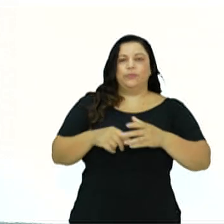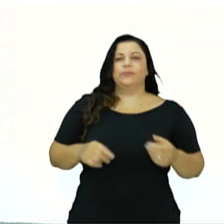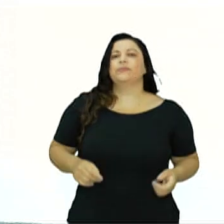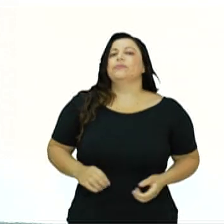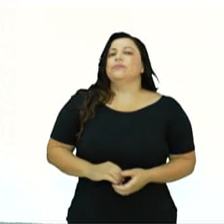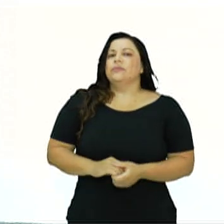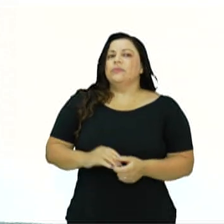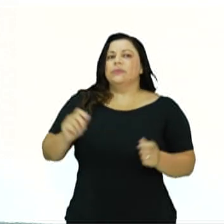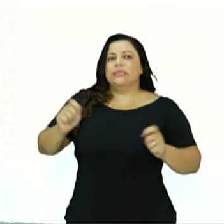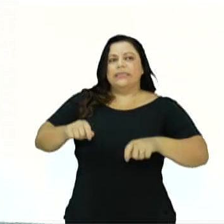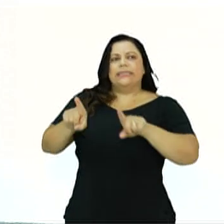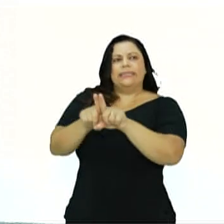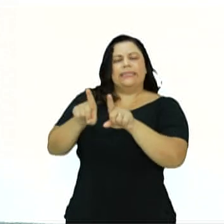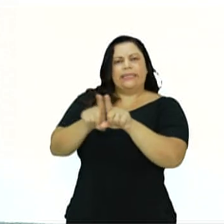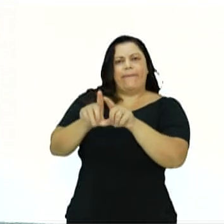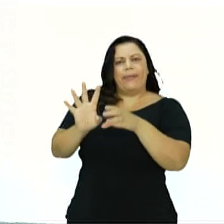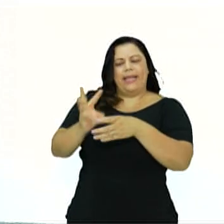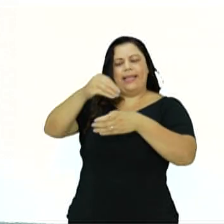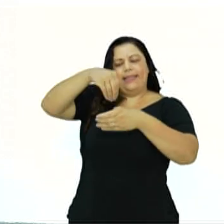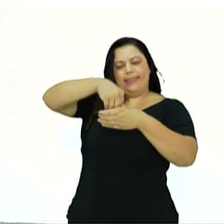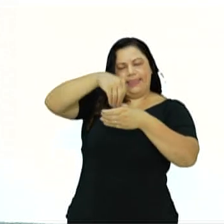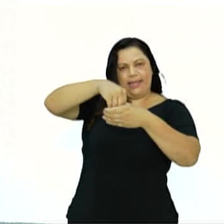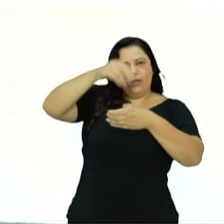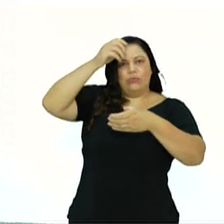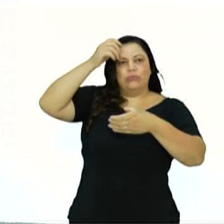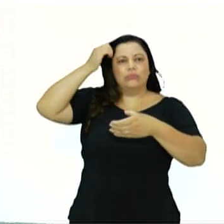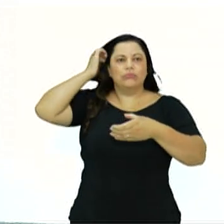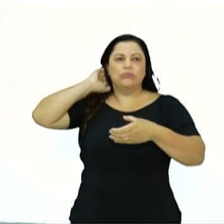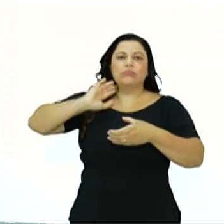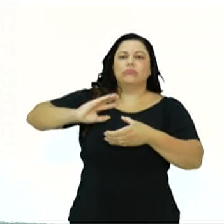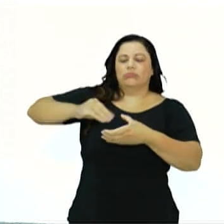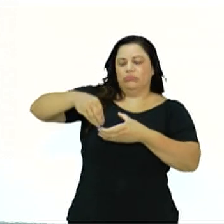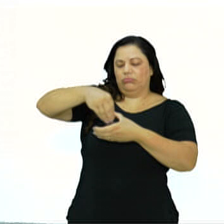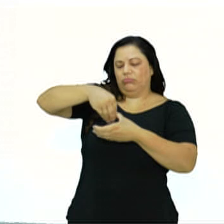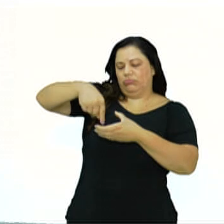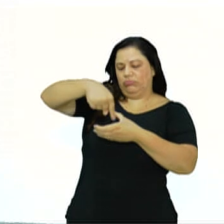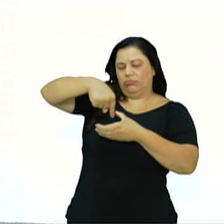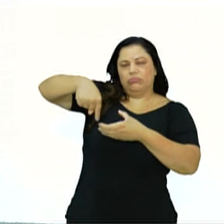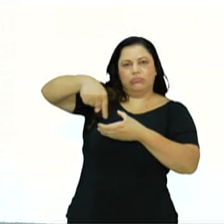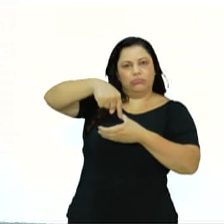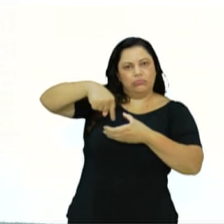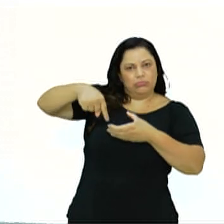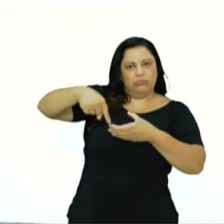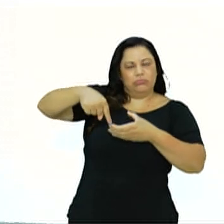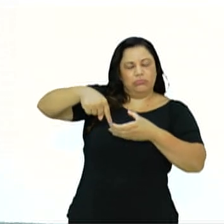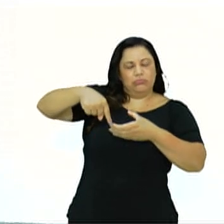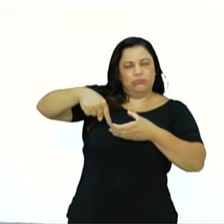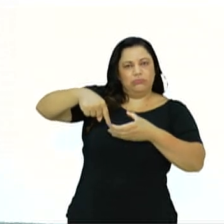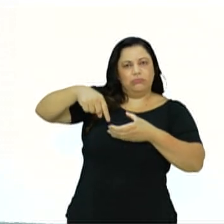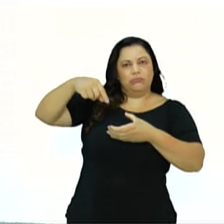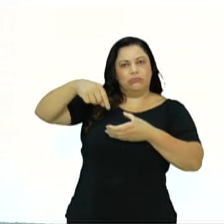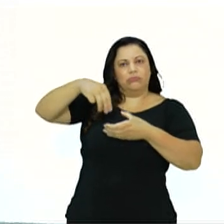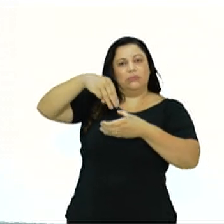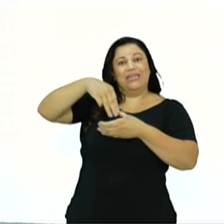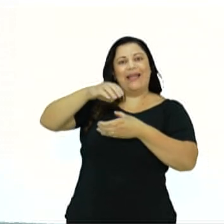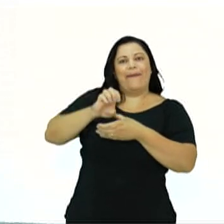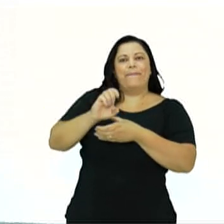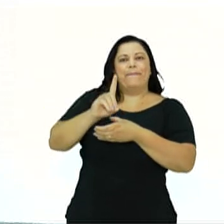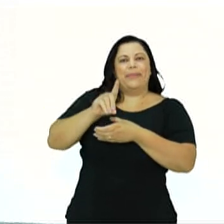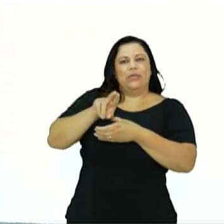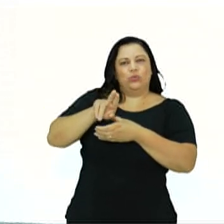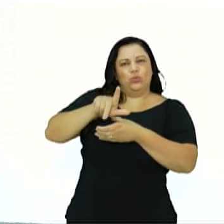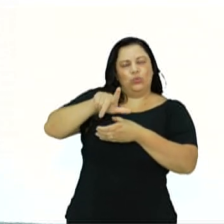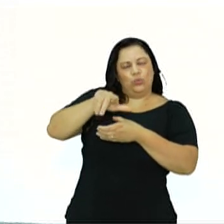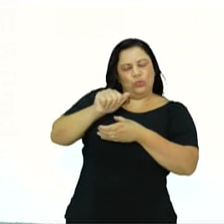ósseo, e também na parte de dentro do osso, que reveste essa cavidade interna, onde tem a medula óssea, lá que a gente falou,